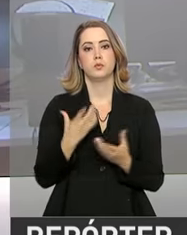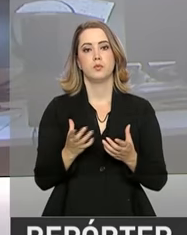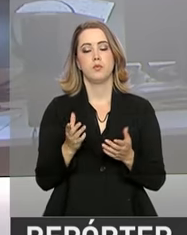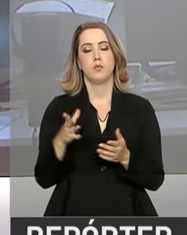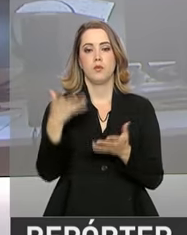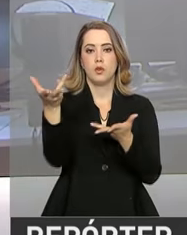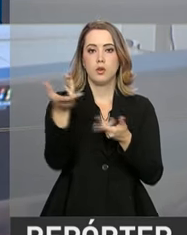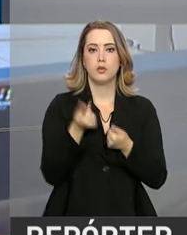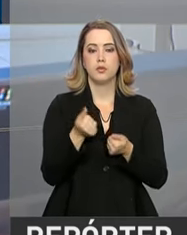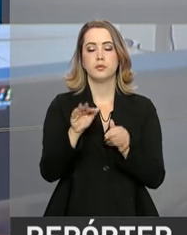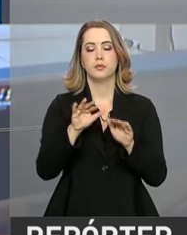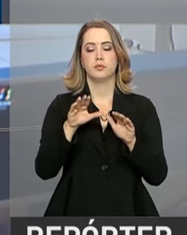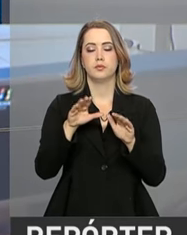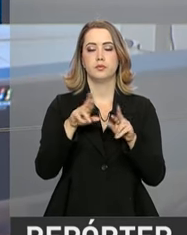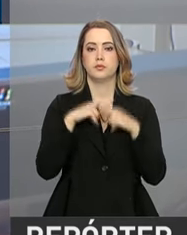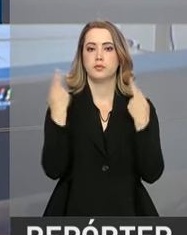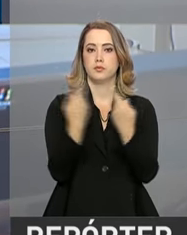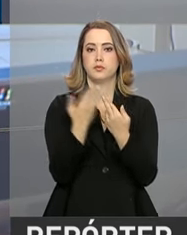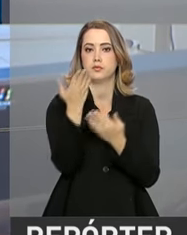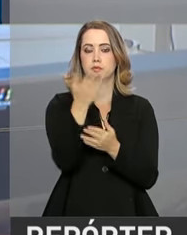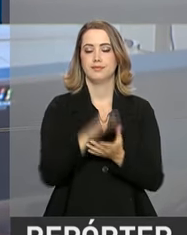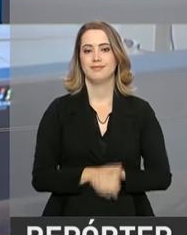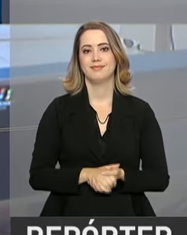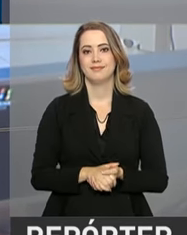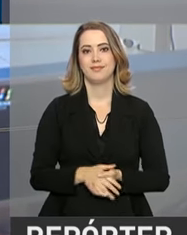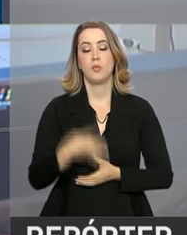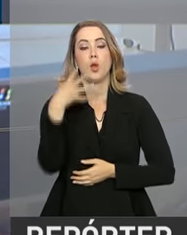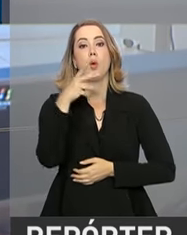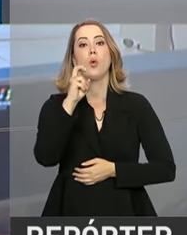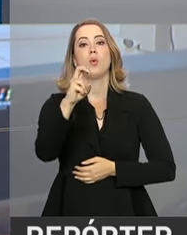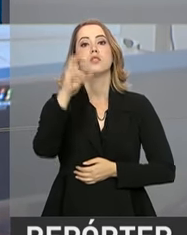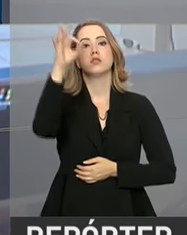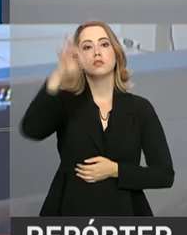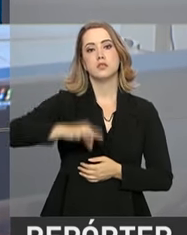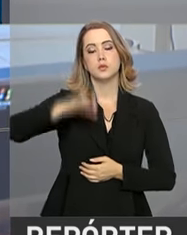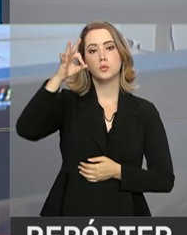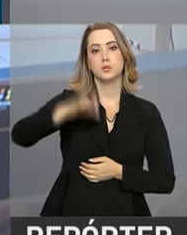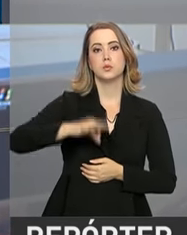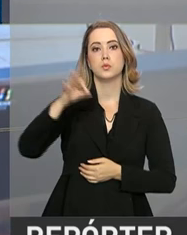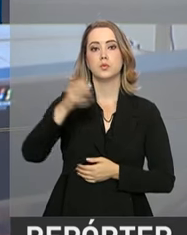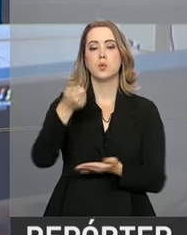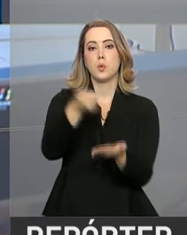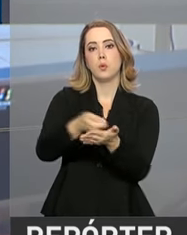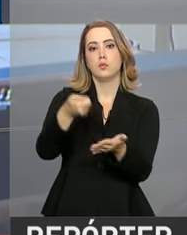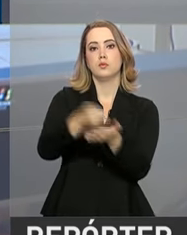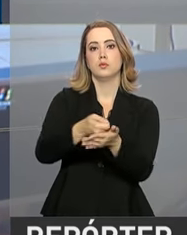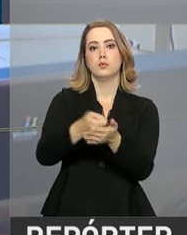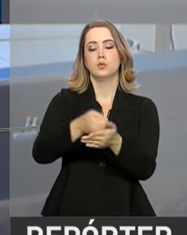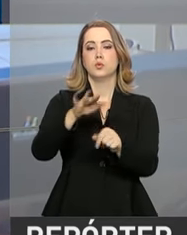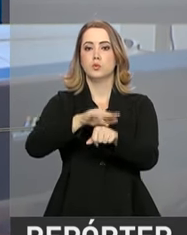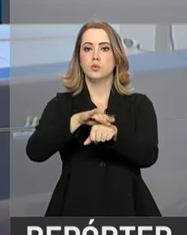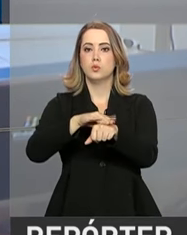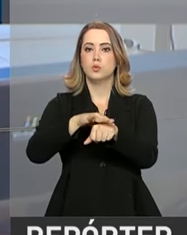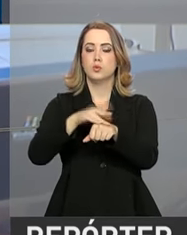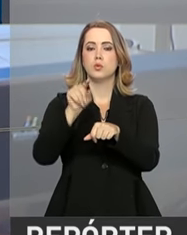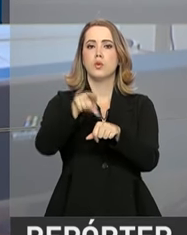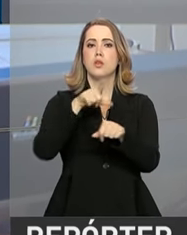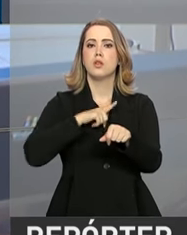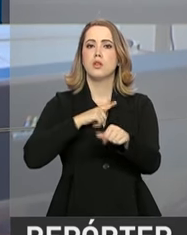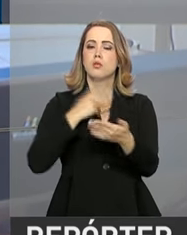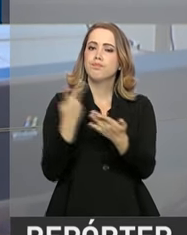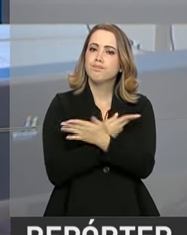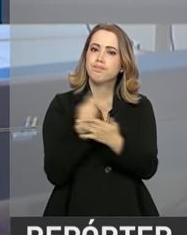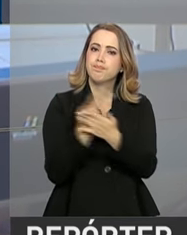da Assembleia 45% dos auxílios doença pagos em maio do ano passado apresentam